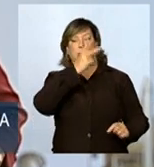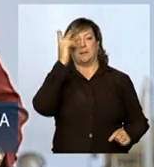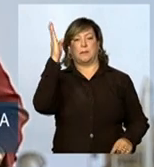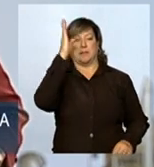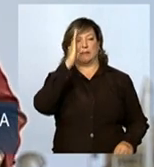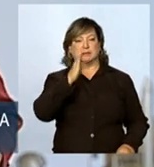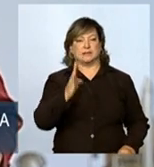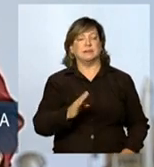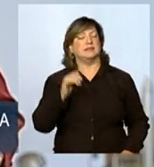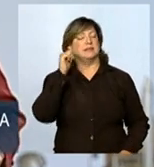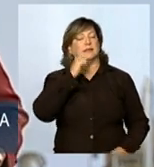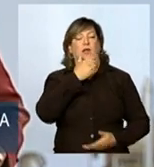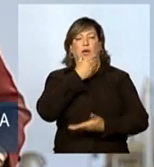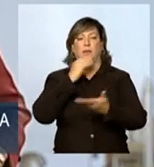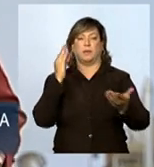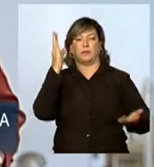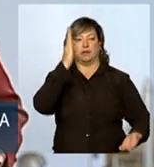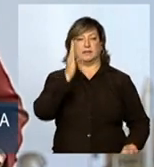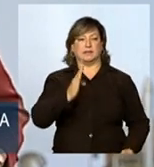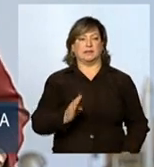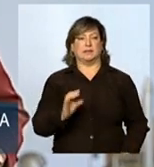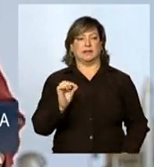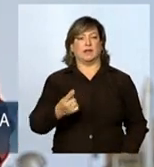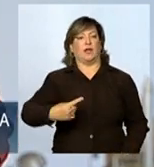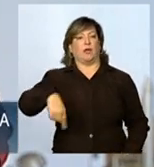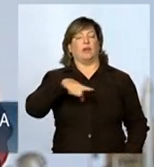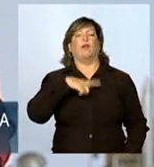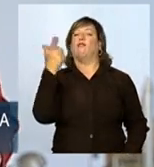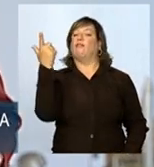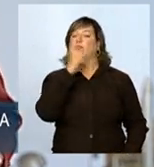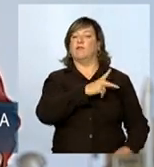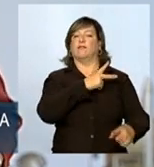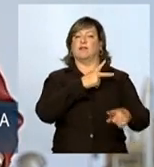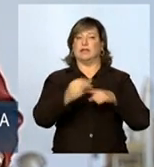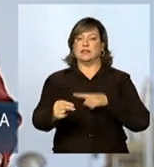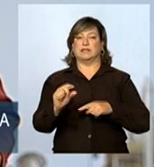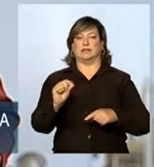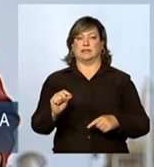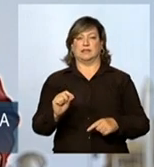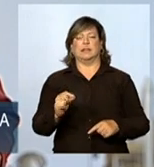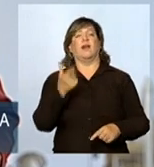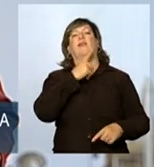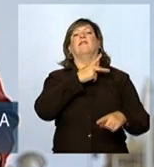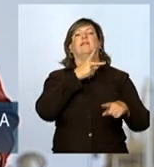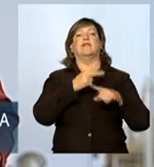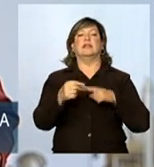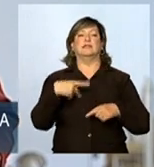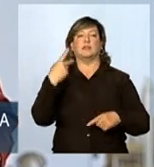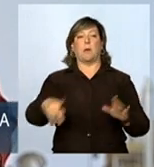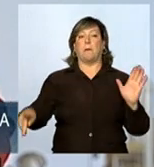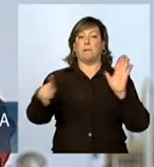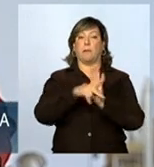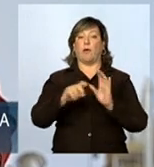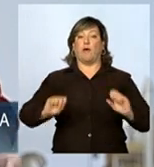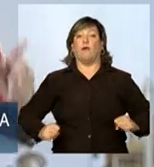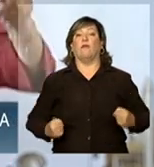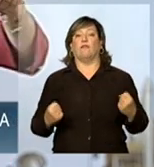e brasileiras que são vencedores, vencedores pelo seu próprio